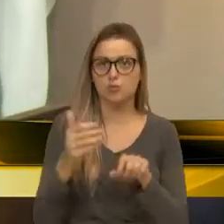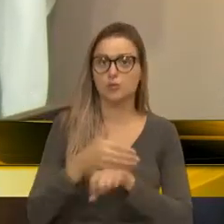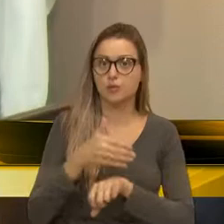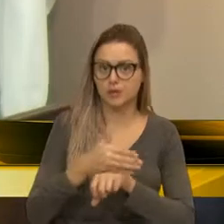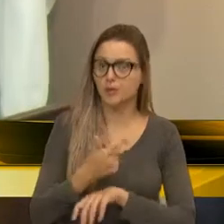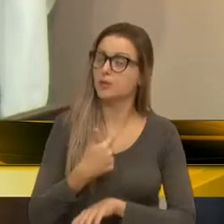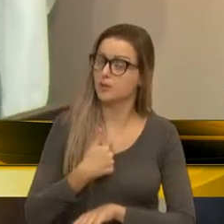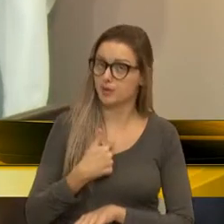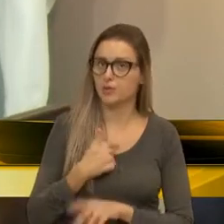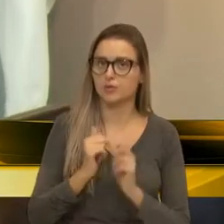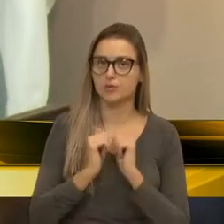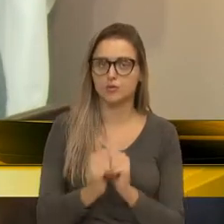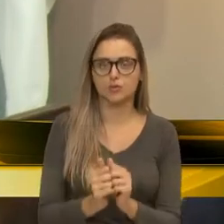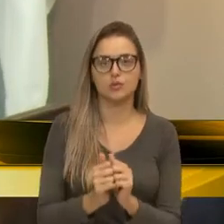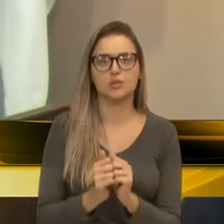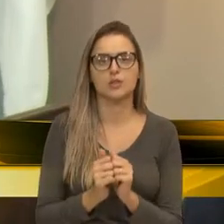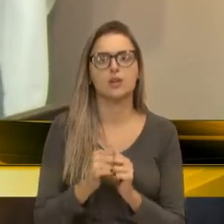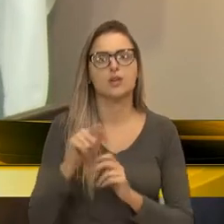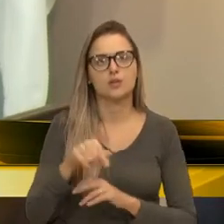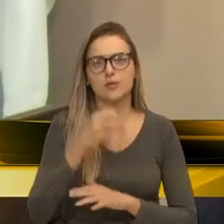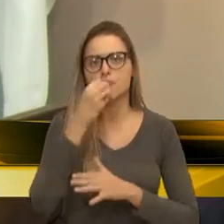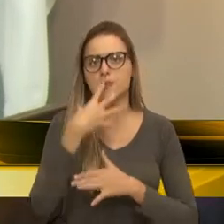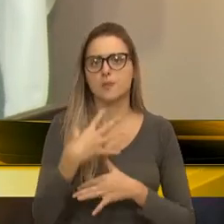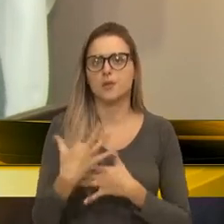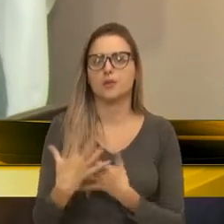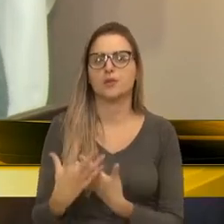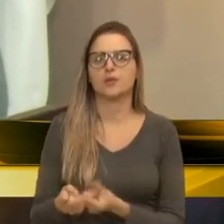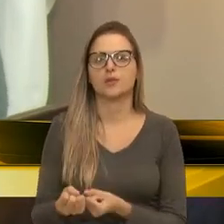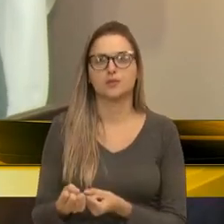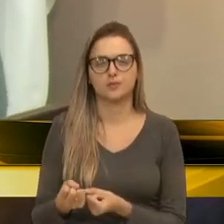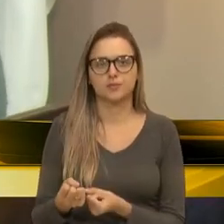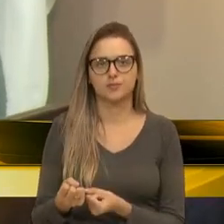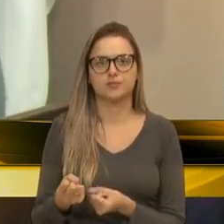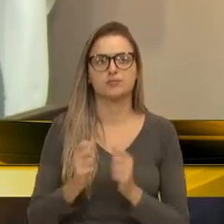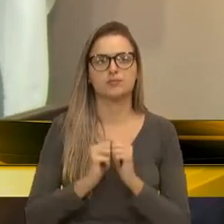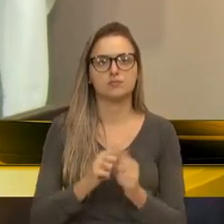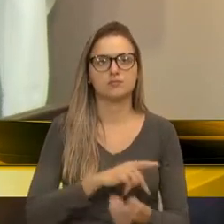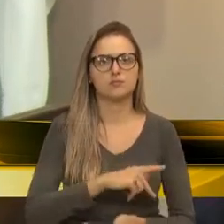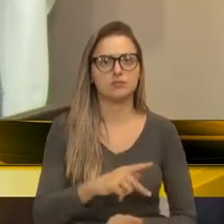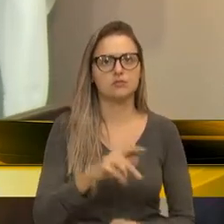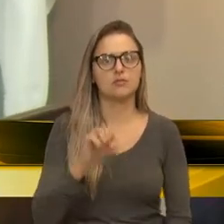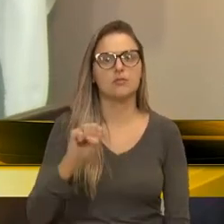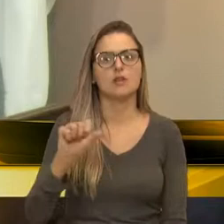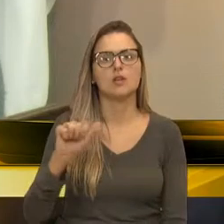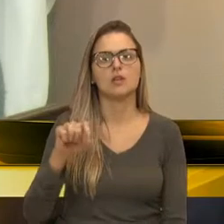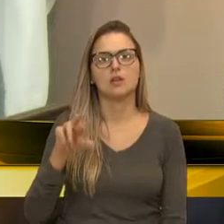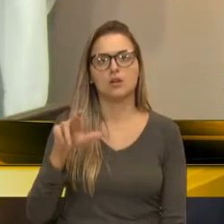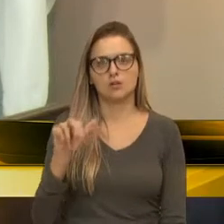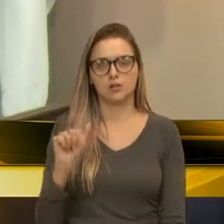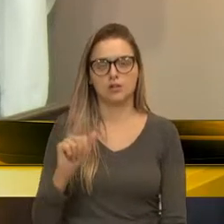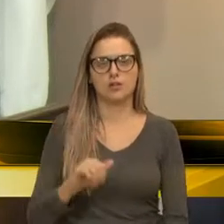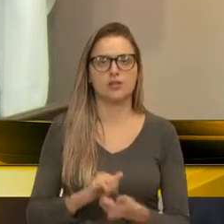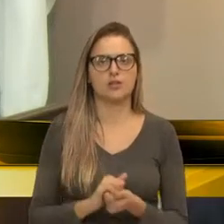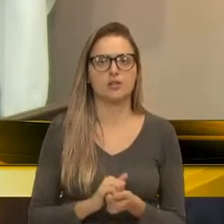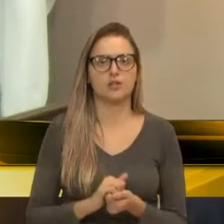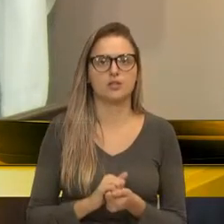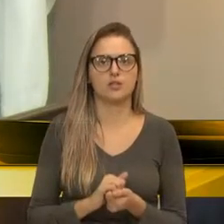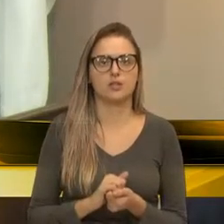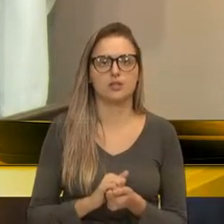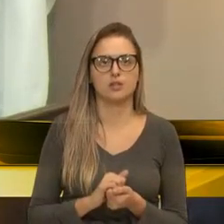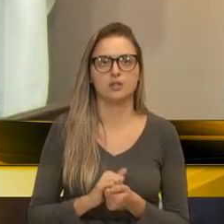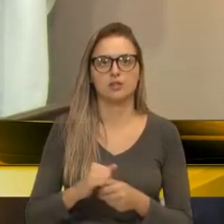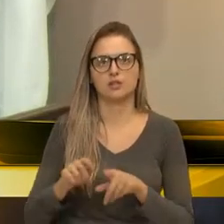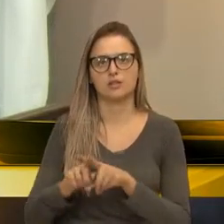eu, e foi muito bem acolhida pela presidente Sandra, né, onde, inclusive, fez alguns